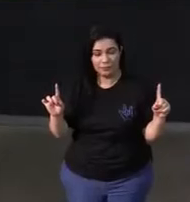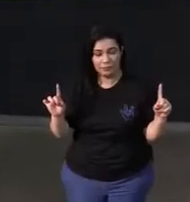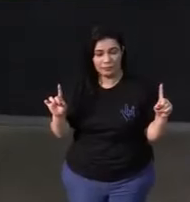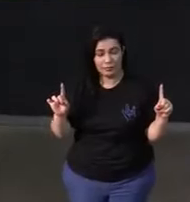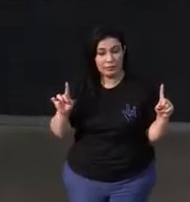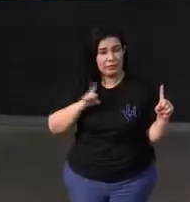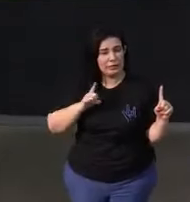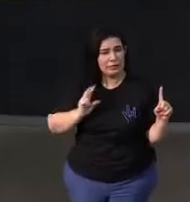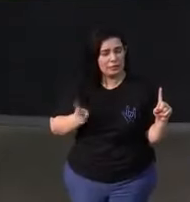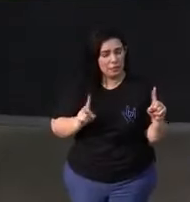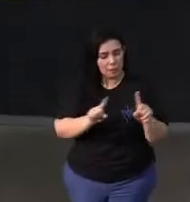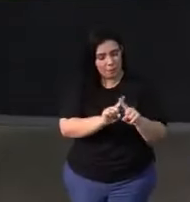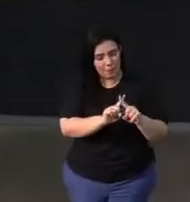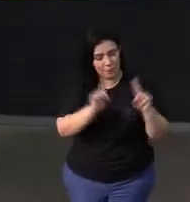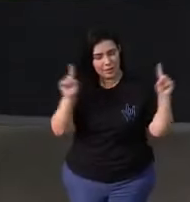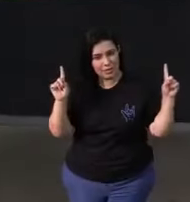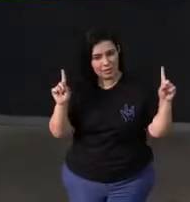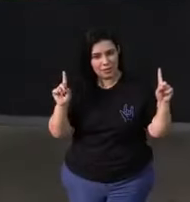tem sempre um mas, né?